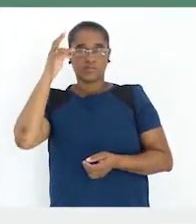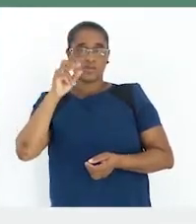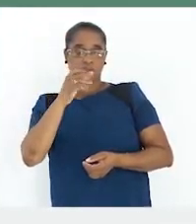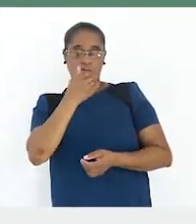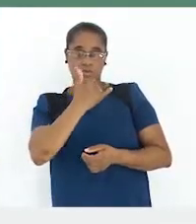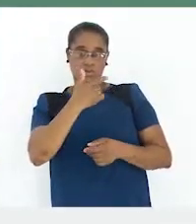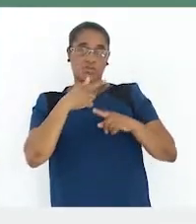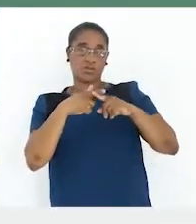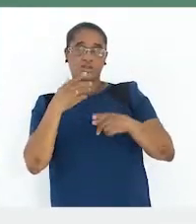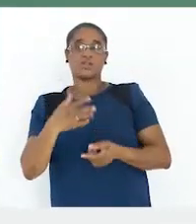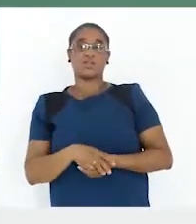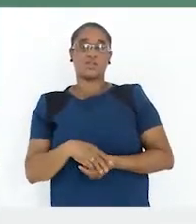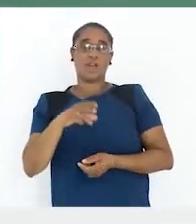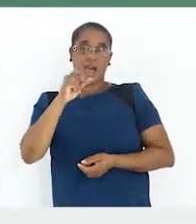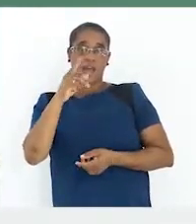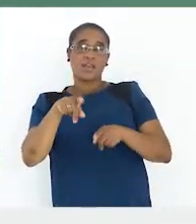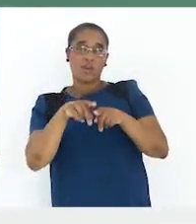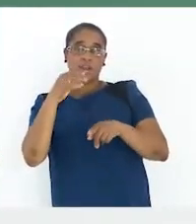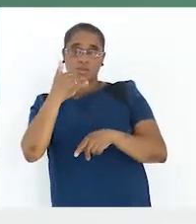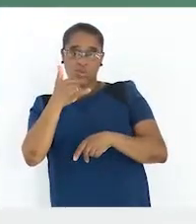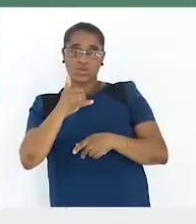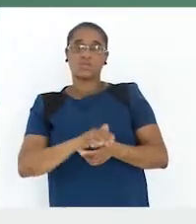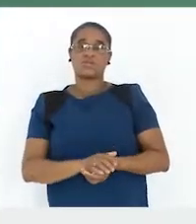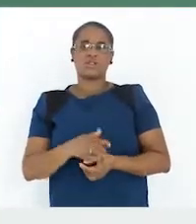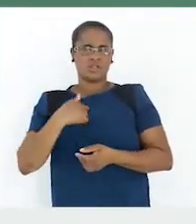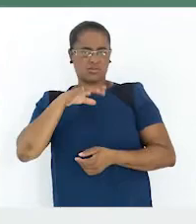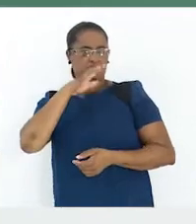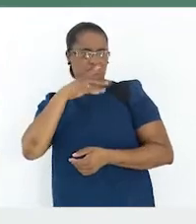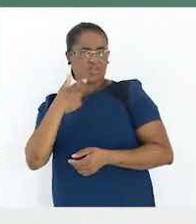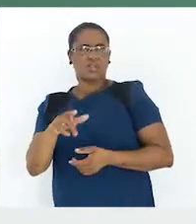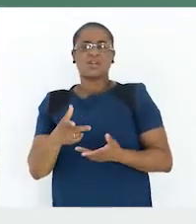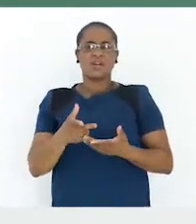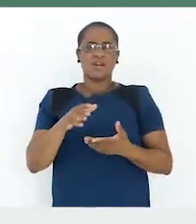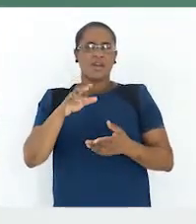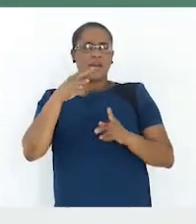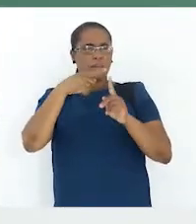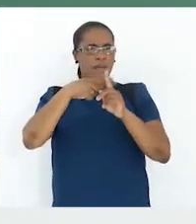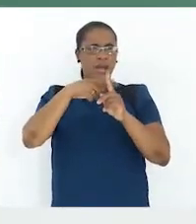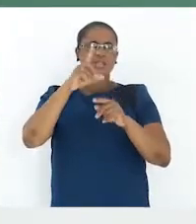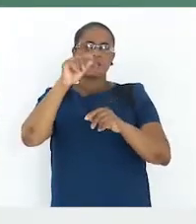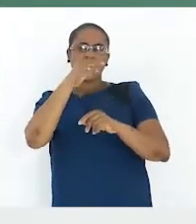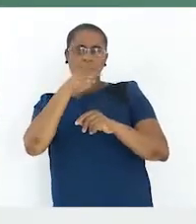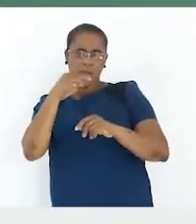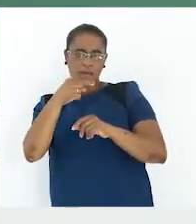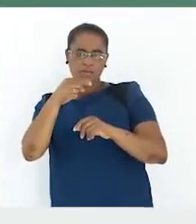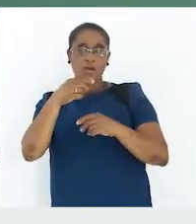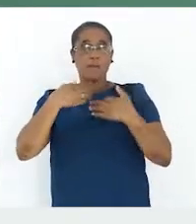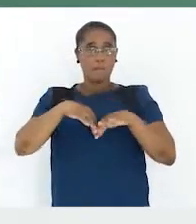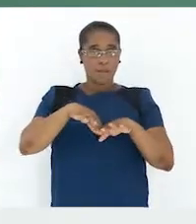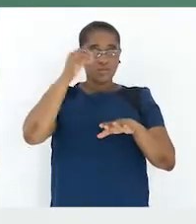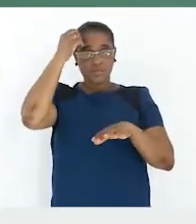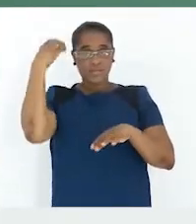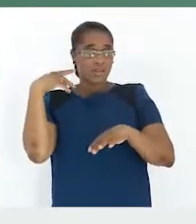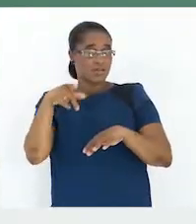2. Eu vos disse que eu tenho mais e menos, eu vou abrir. Mas não se esqueçam nunca